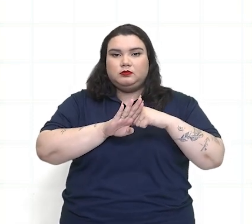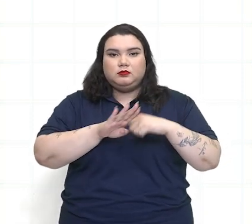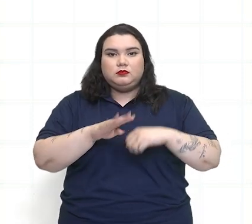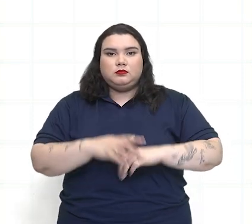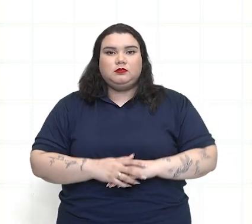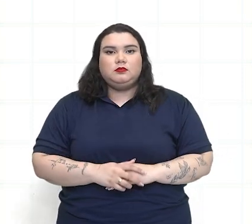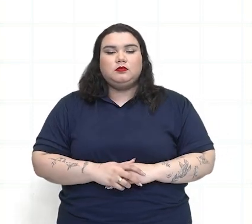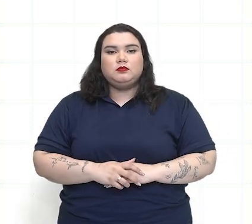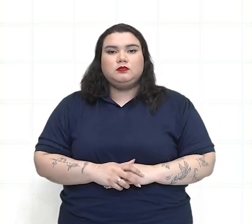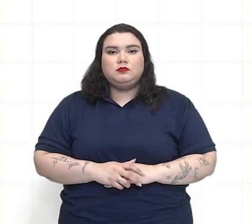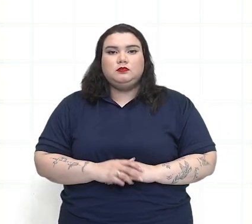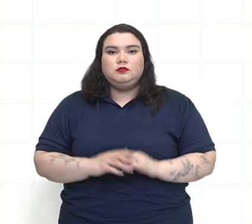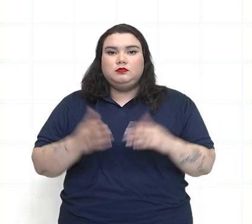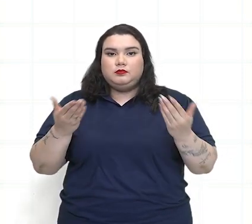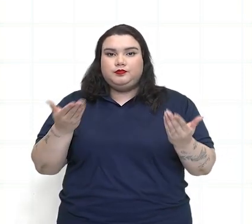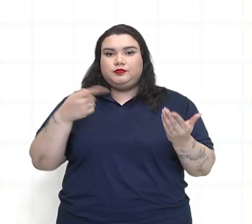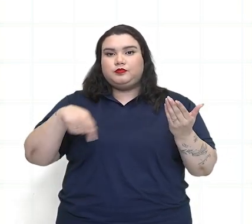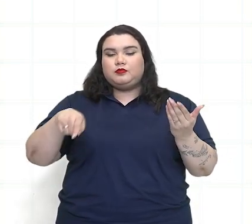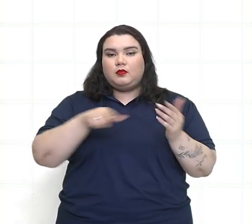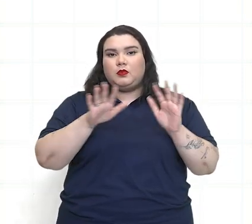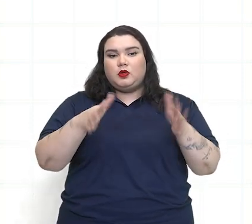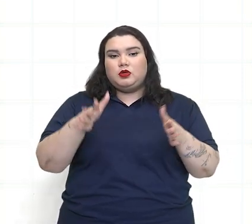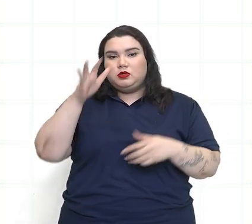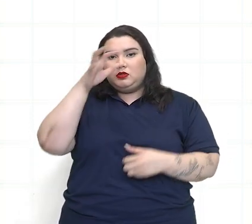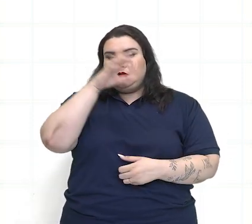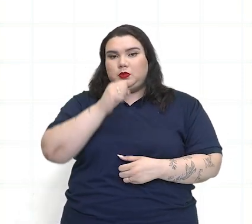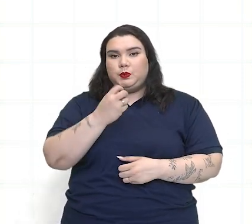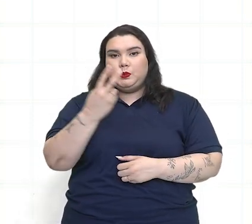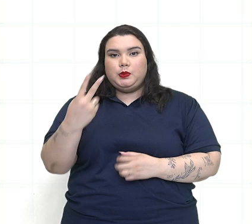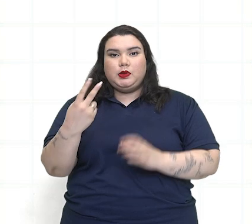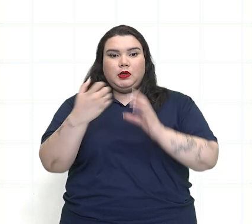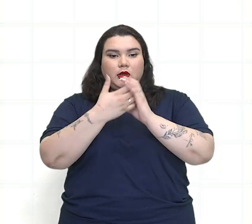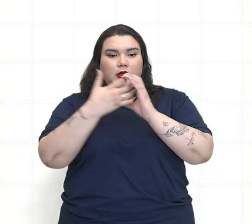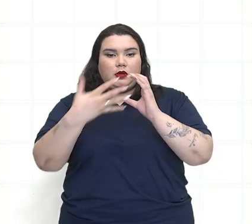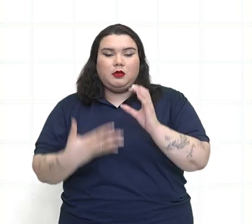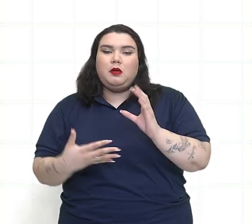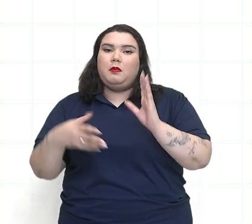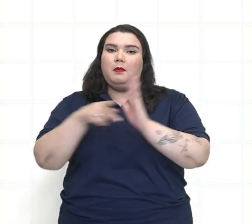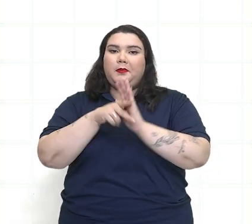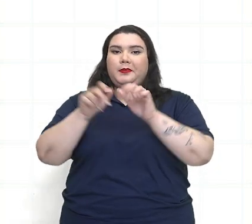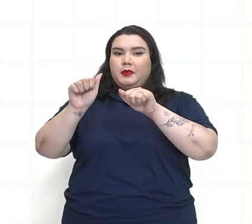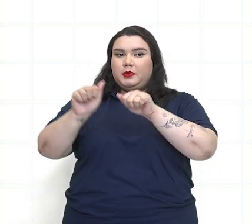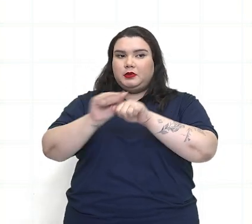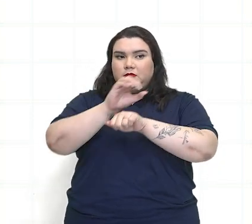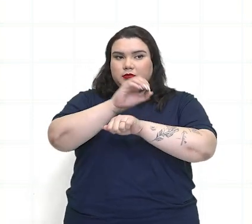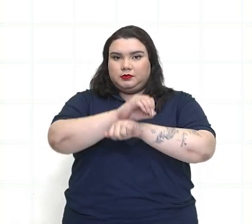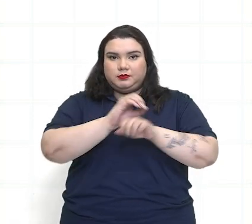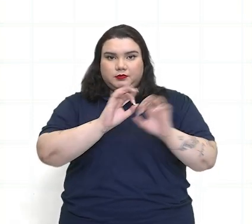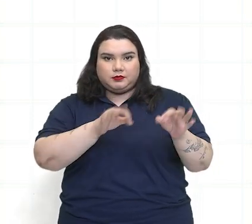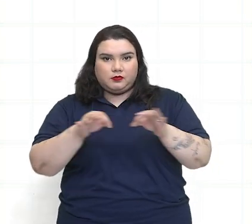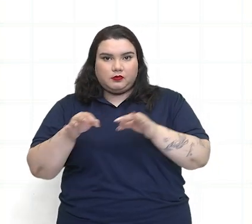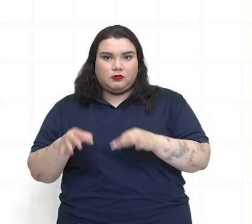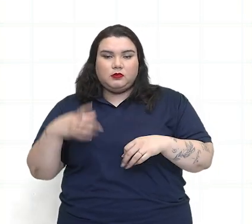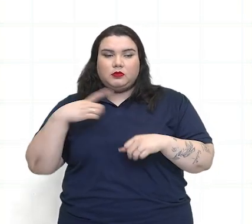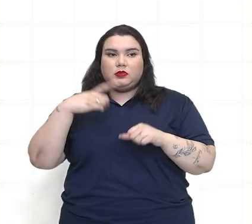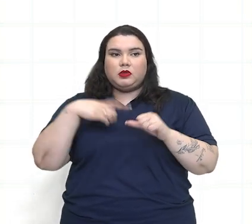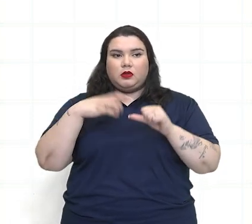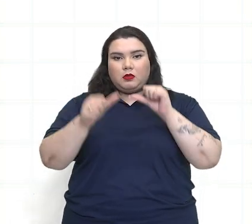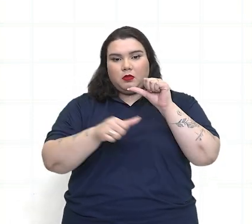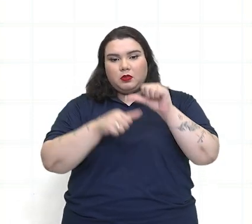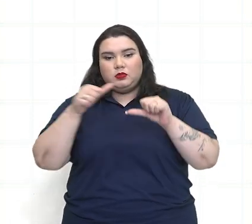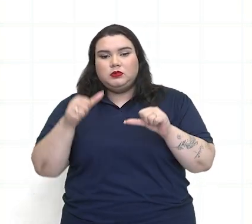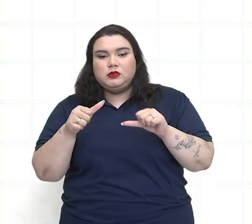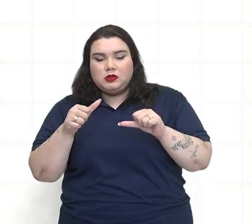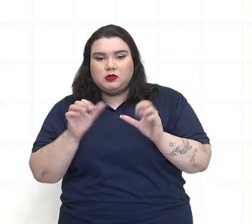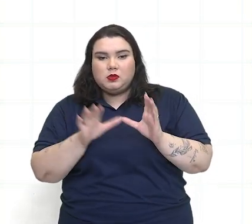substantivo. Então, você já aprendeu duas características aí do artigo, certo? Que ela transforma, ela